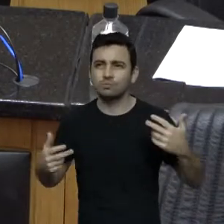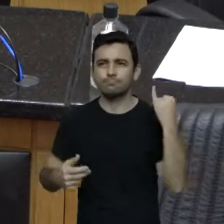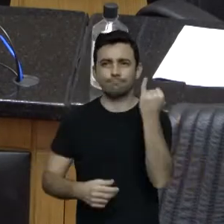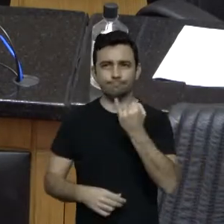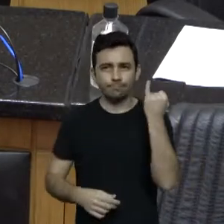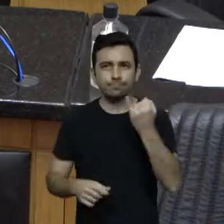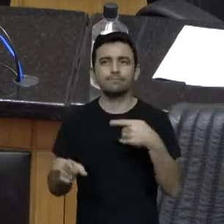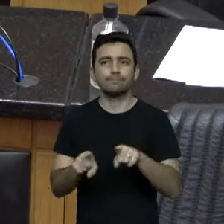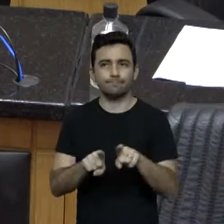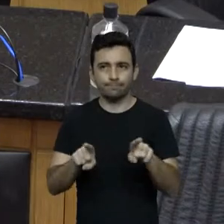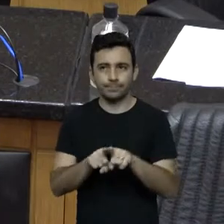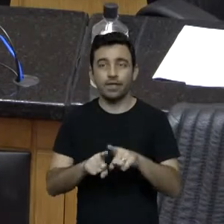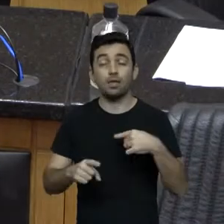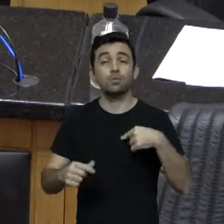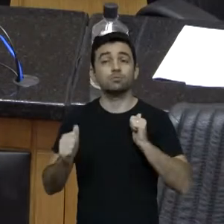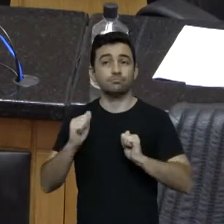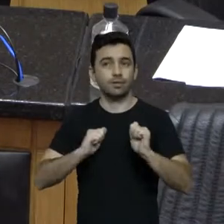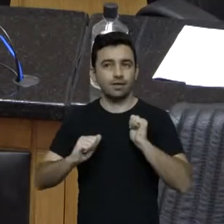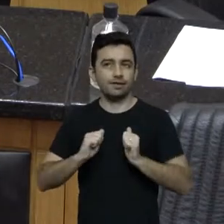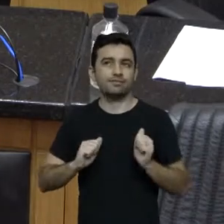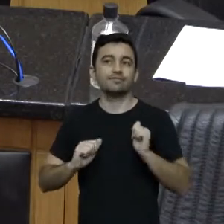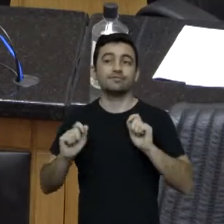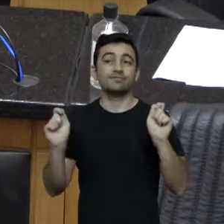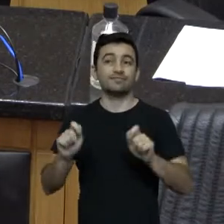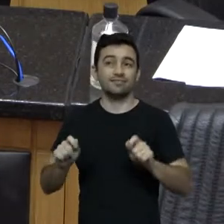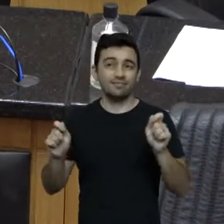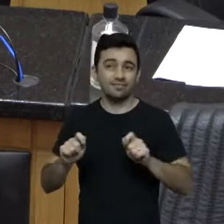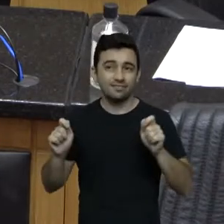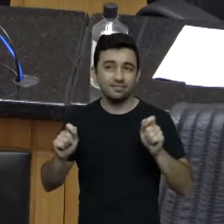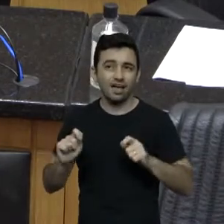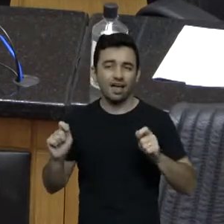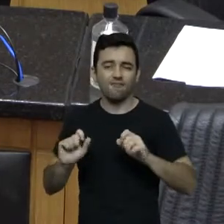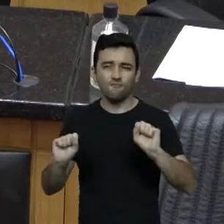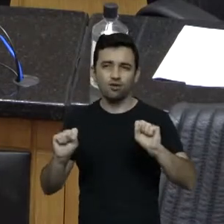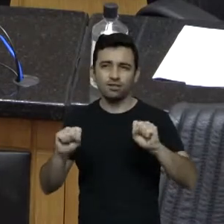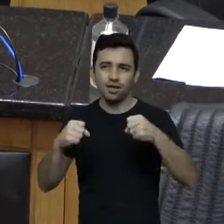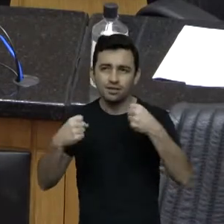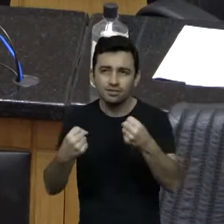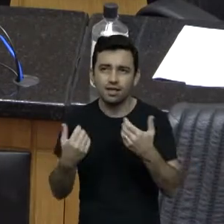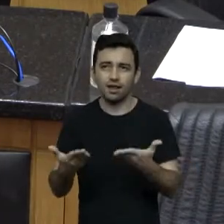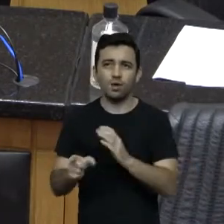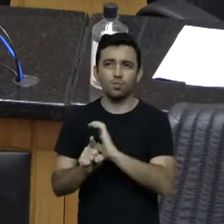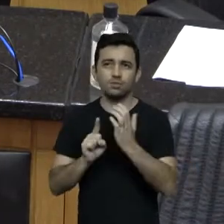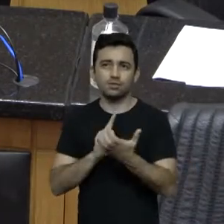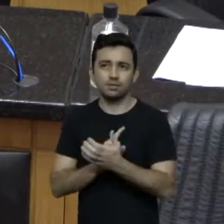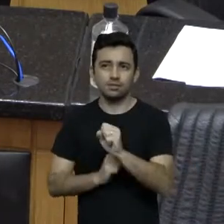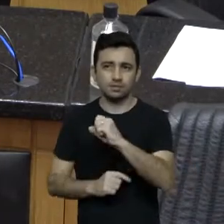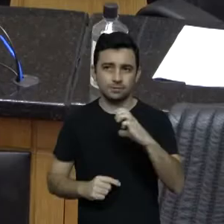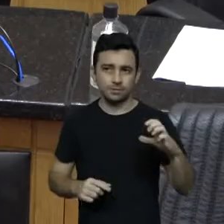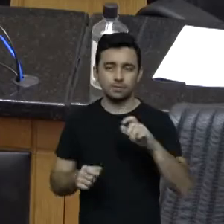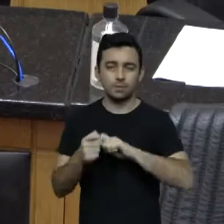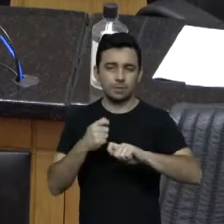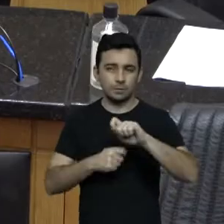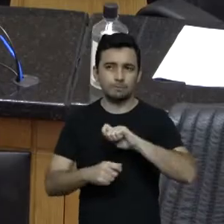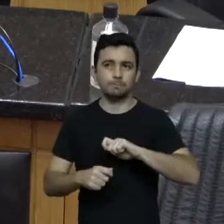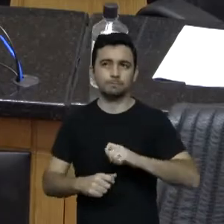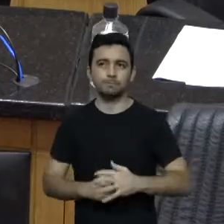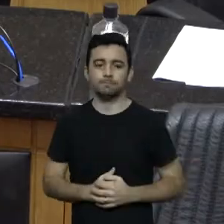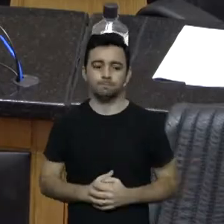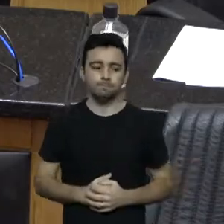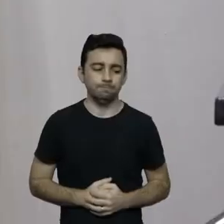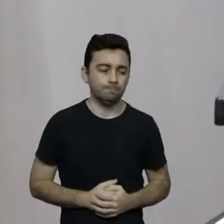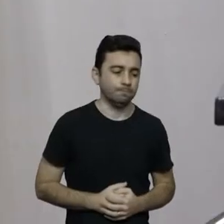muito importante está bem Eu espero que a gente possa com isso fortalecer a comunidade Catarinense a economia Catarina essa também obrigado